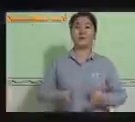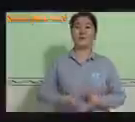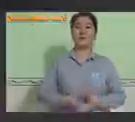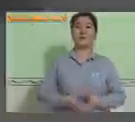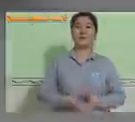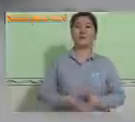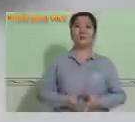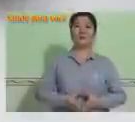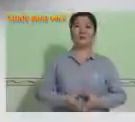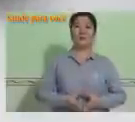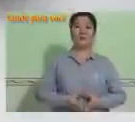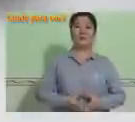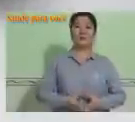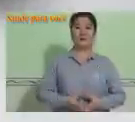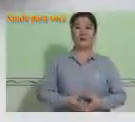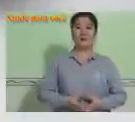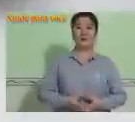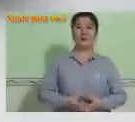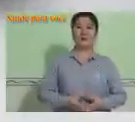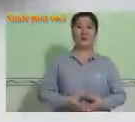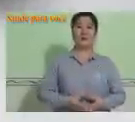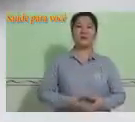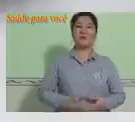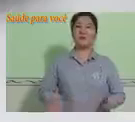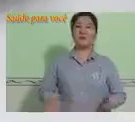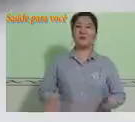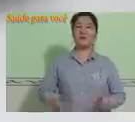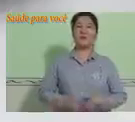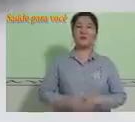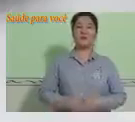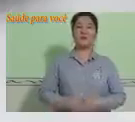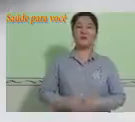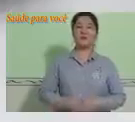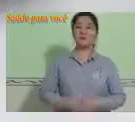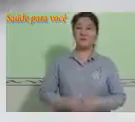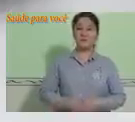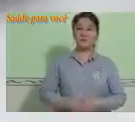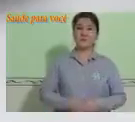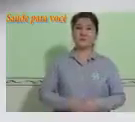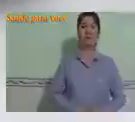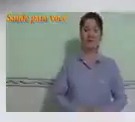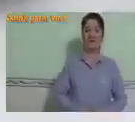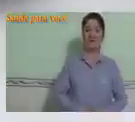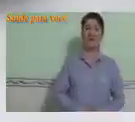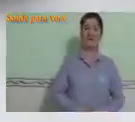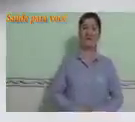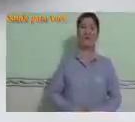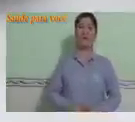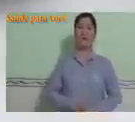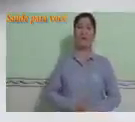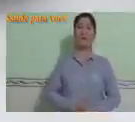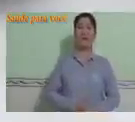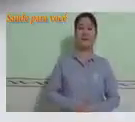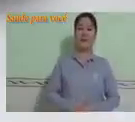a 300 mil por amo tratamentos ou deve ser iniciado por indicação do endocrinologista. Em alguns